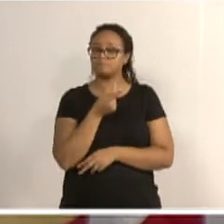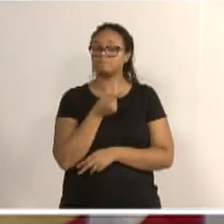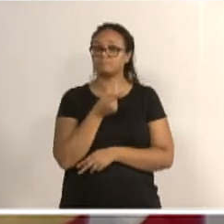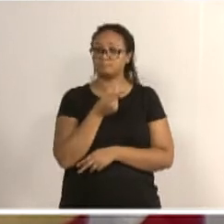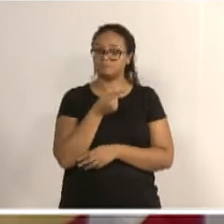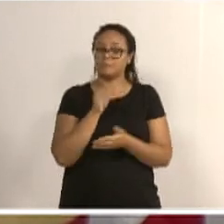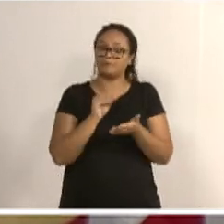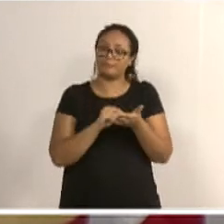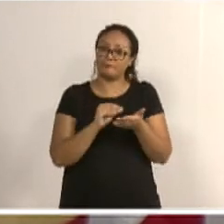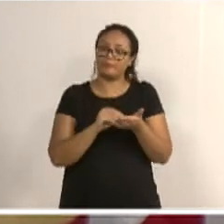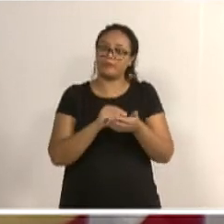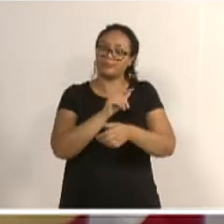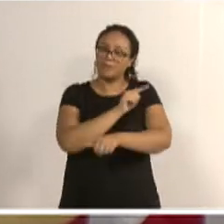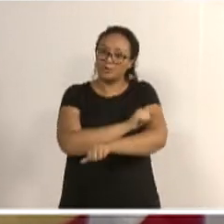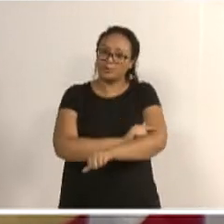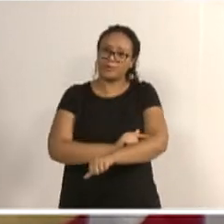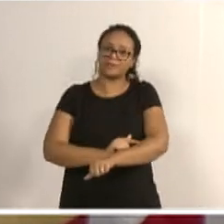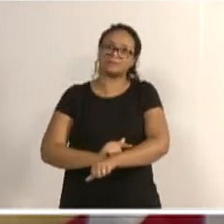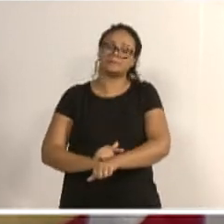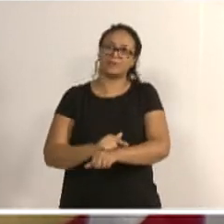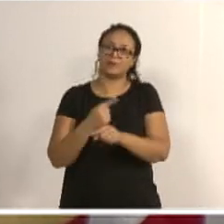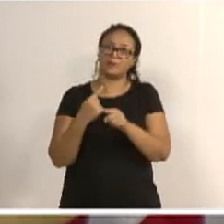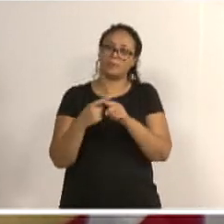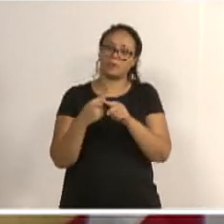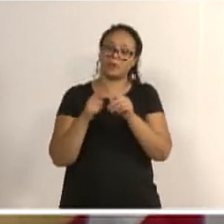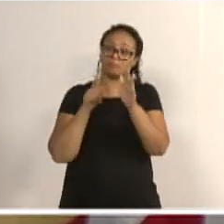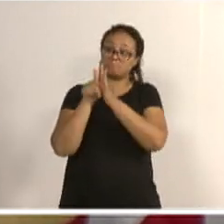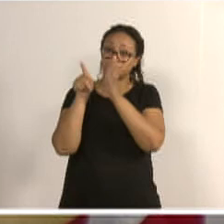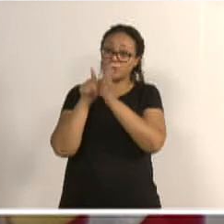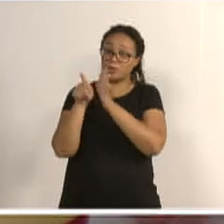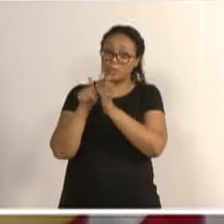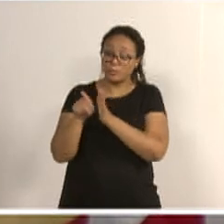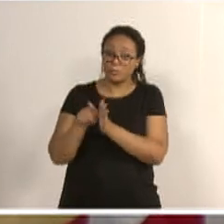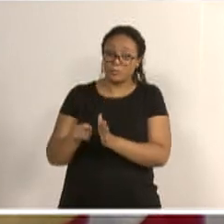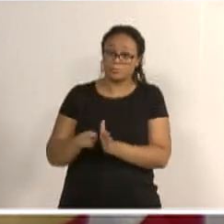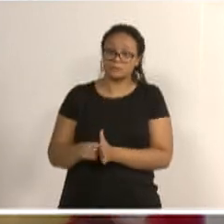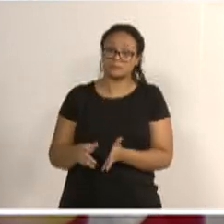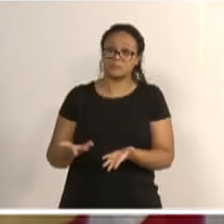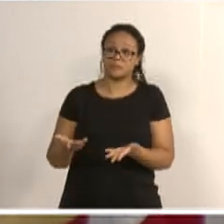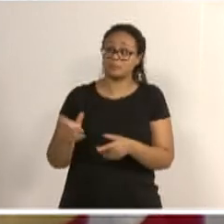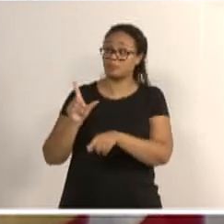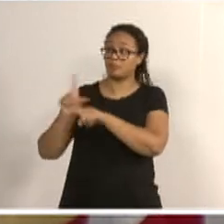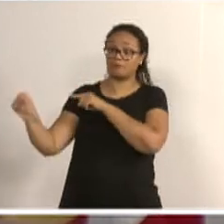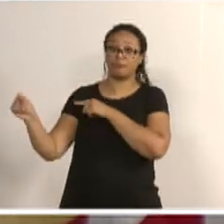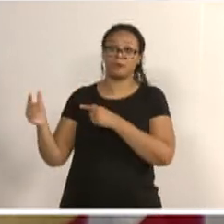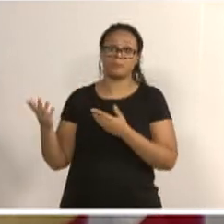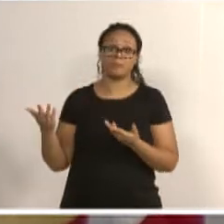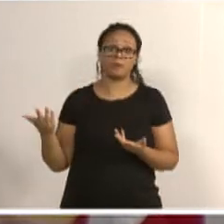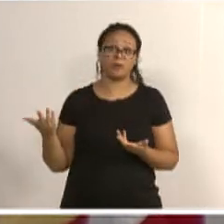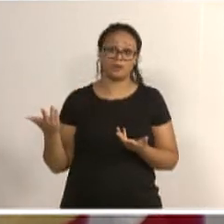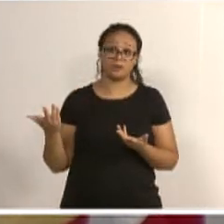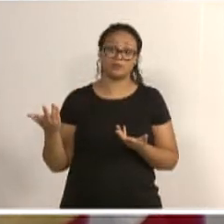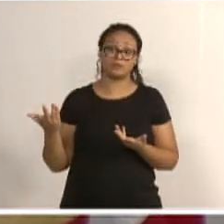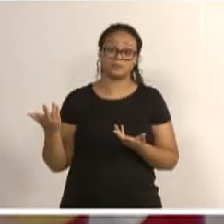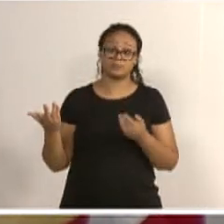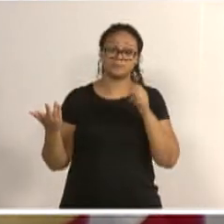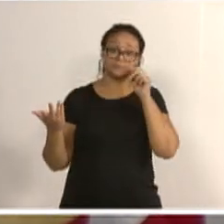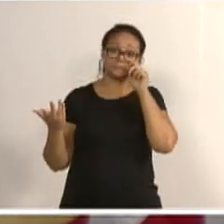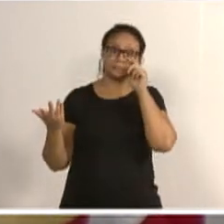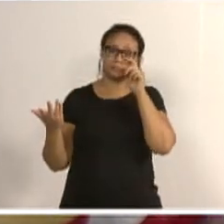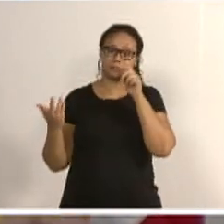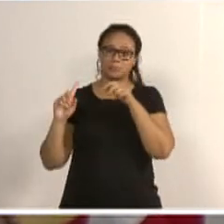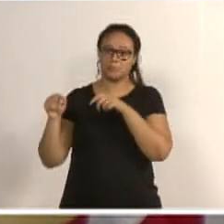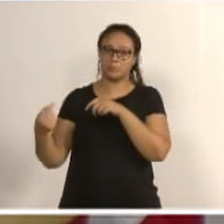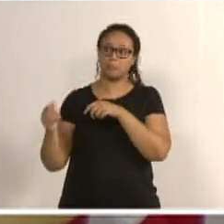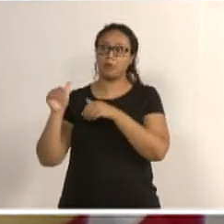aqui nessa tribuna, pois fez uma série de perguntas e, ao mesmo tempo que terminou de fazê-las, se retirou do plenário e ficou um bom tempo lá fora,